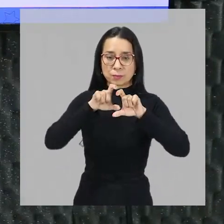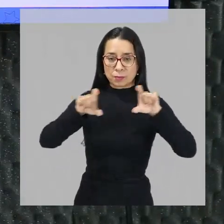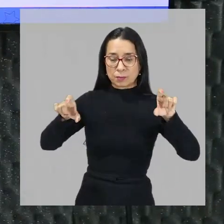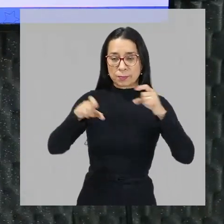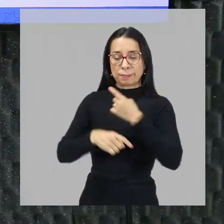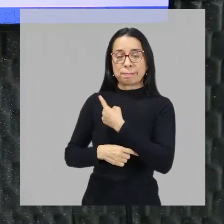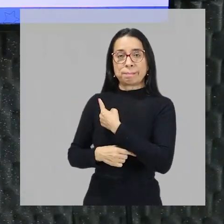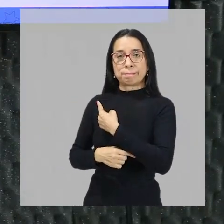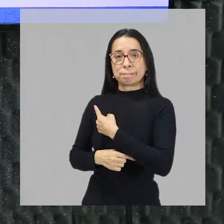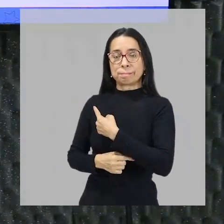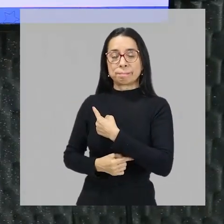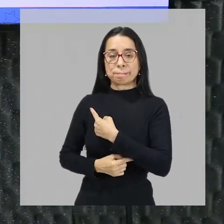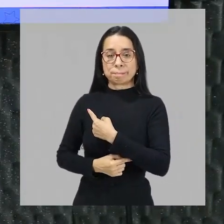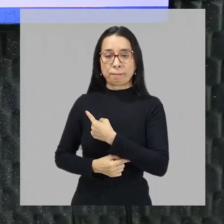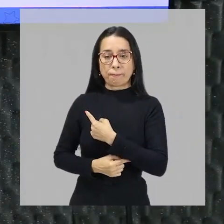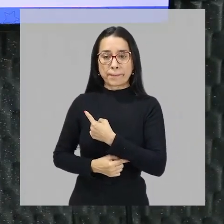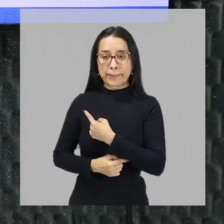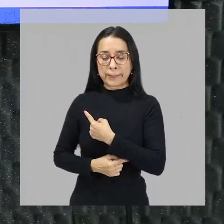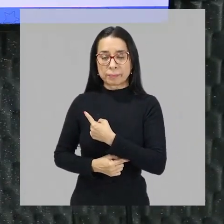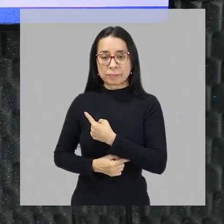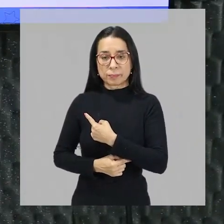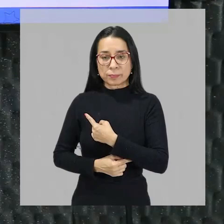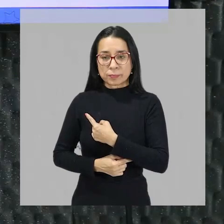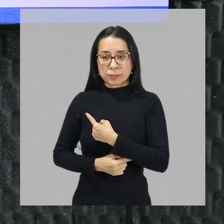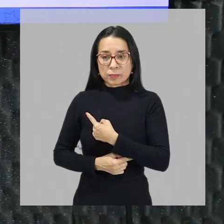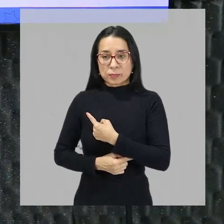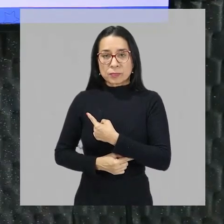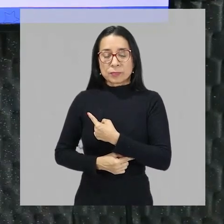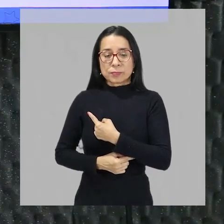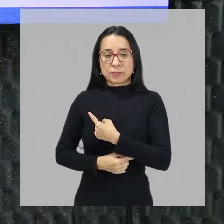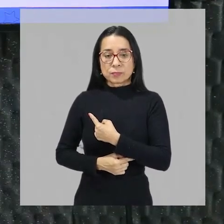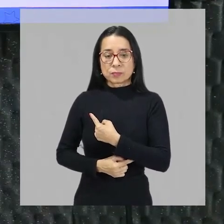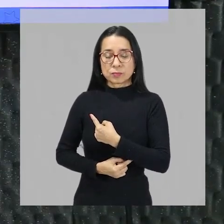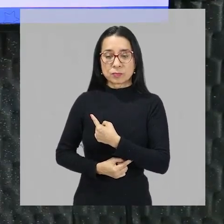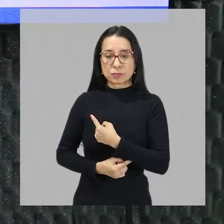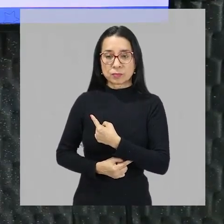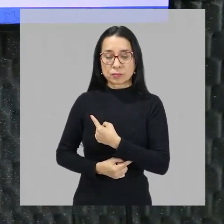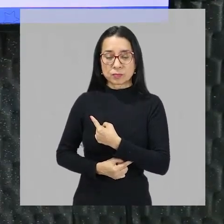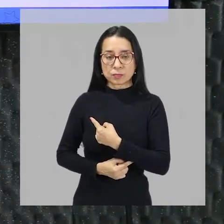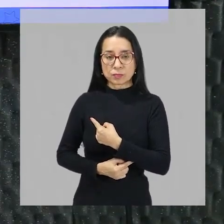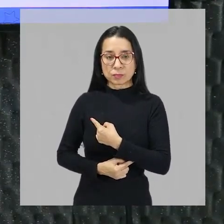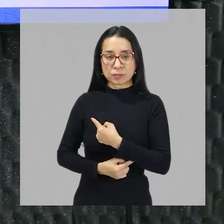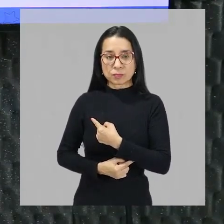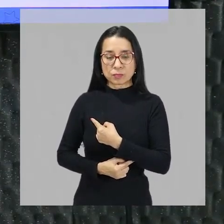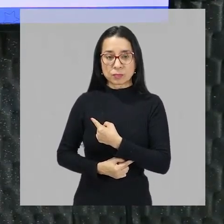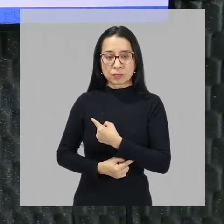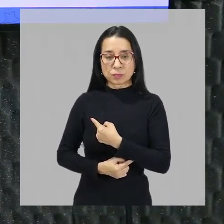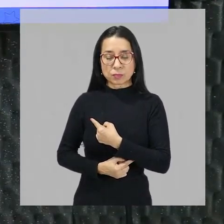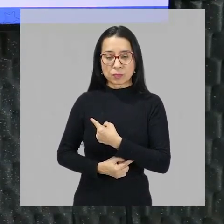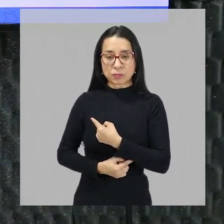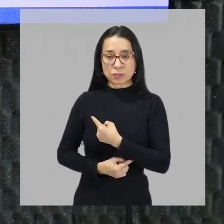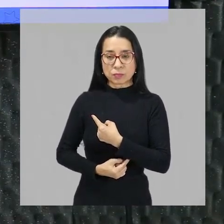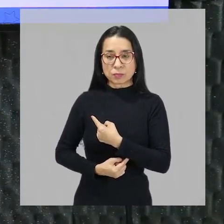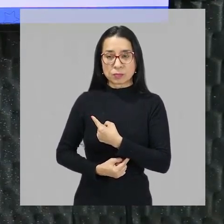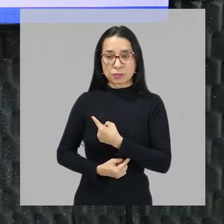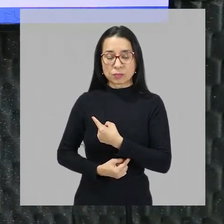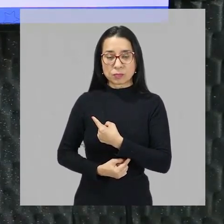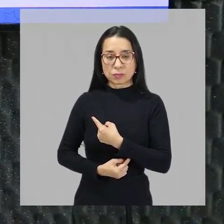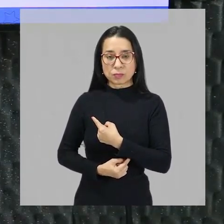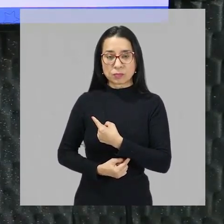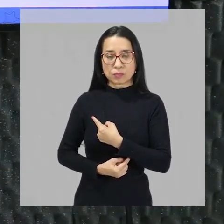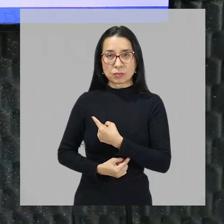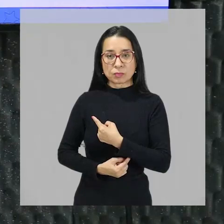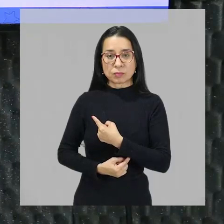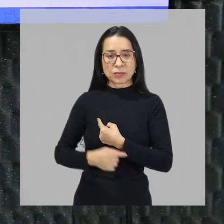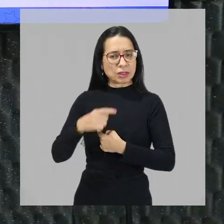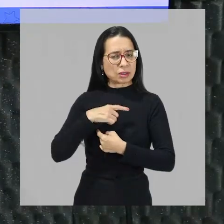rupturas em relação à conjuntura histórica anterior, né? Uma das continuidades que se vê no governo Sarney, no governo Collor, por exemplo,